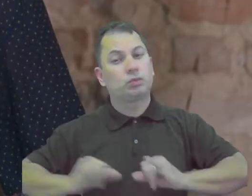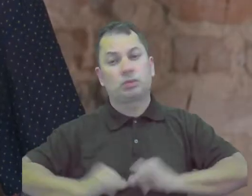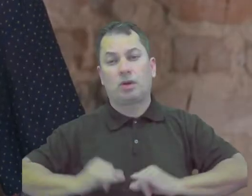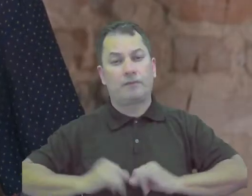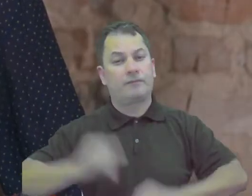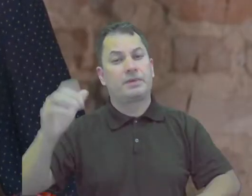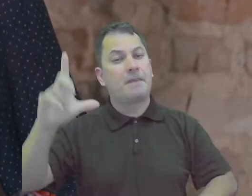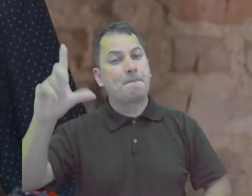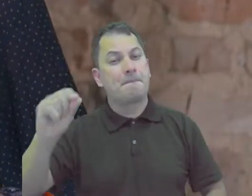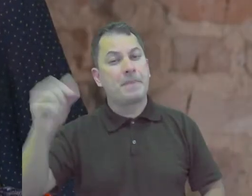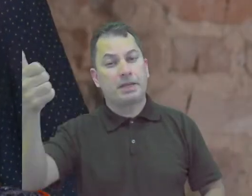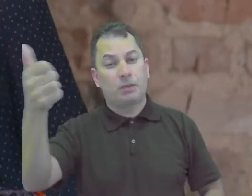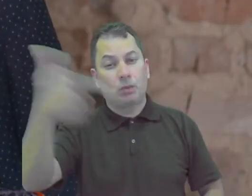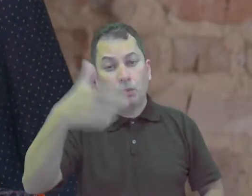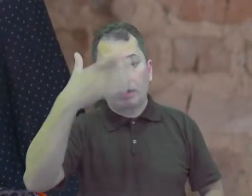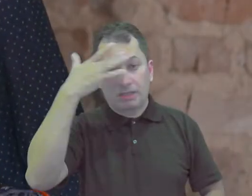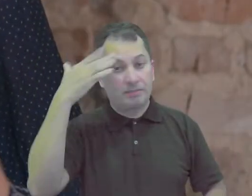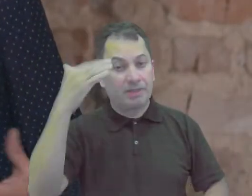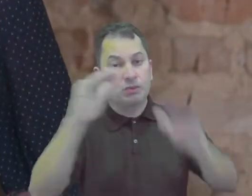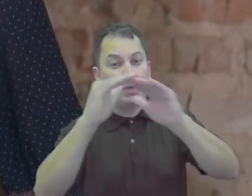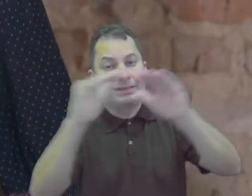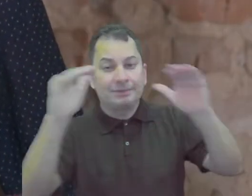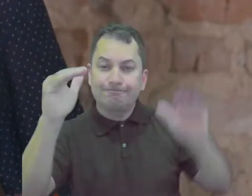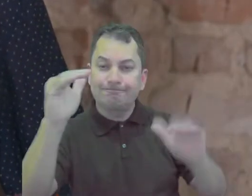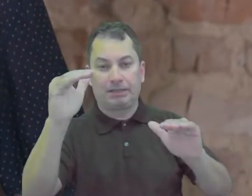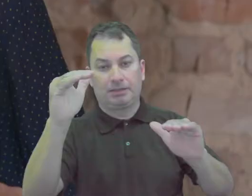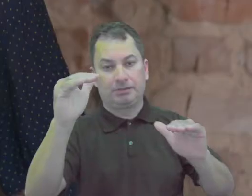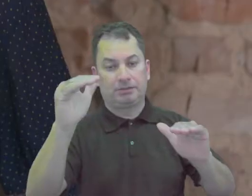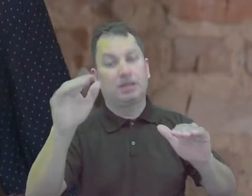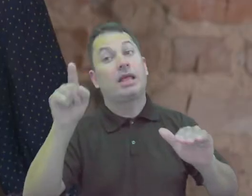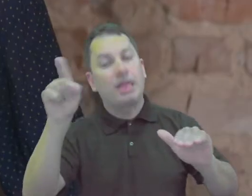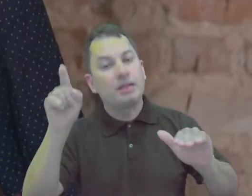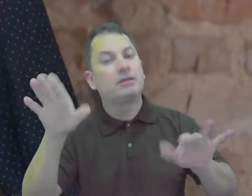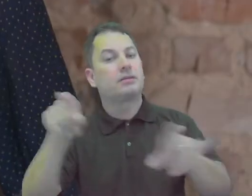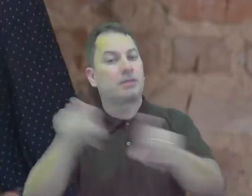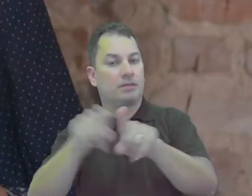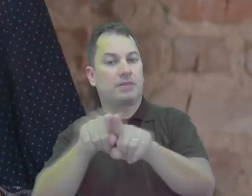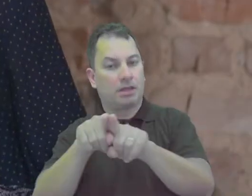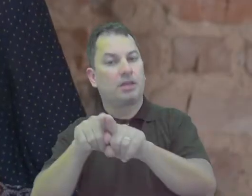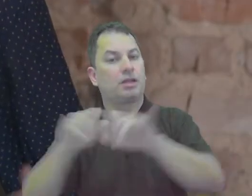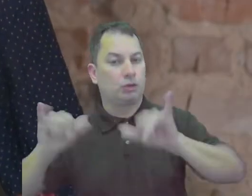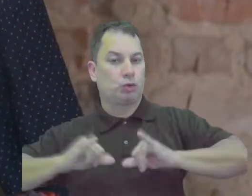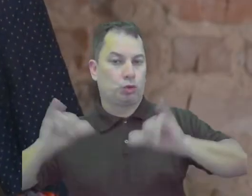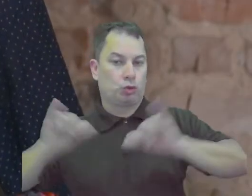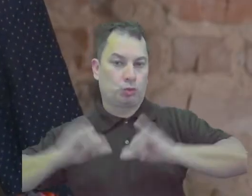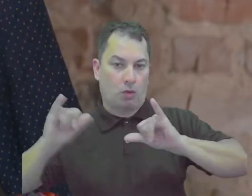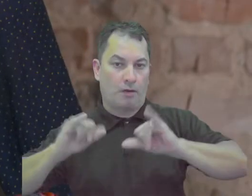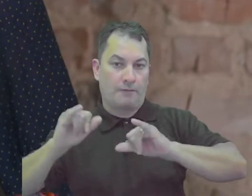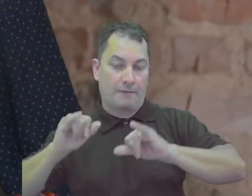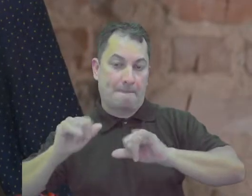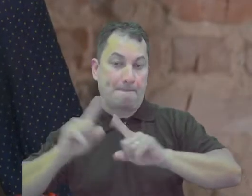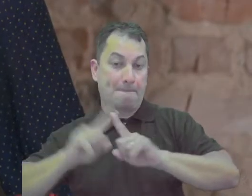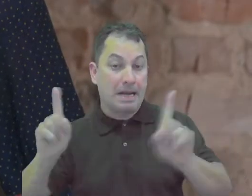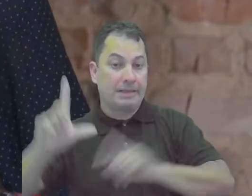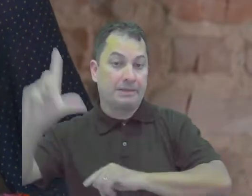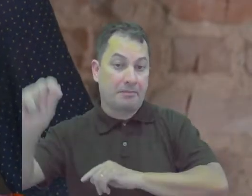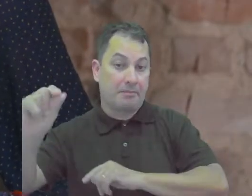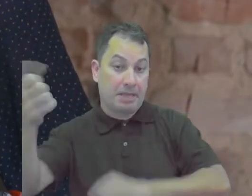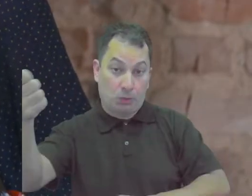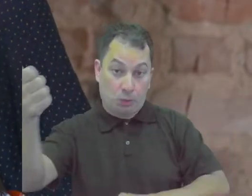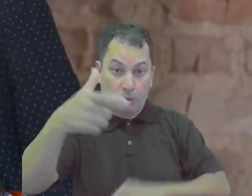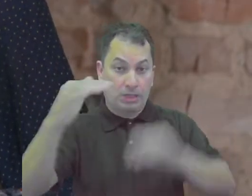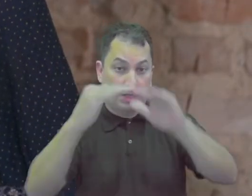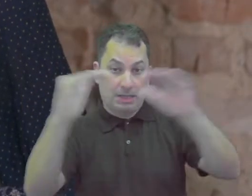mudanças climáticas, né? Sofrem também, mas sofrem menos do que as populações que a gente comentou agora.